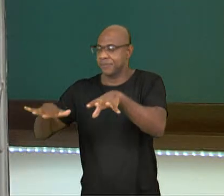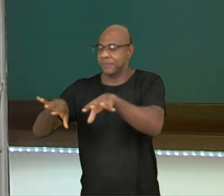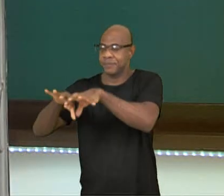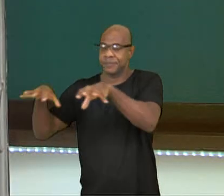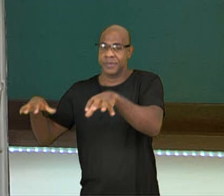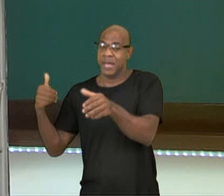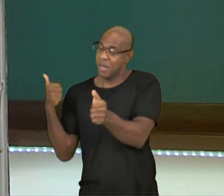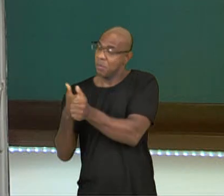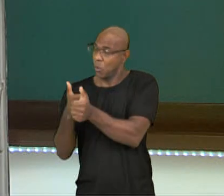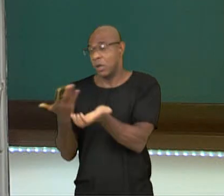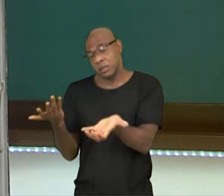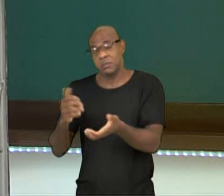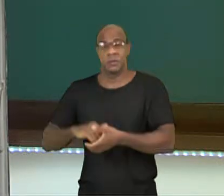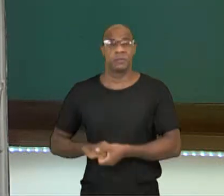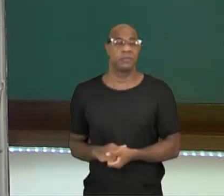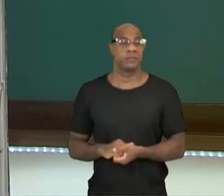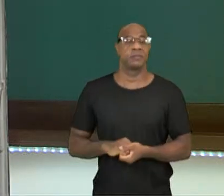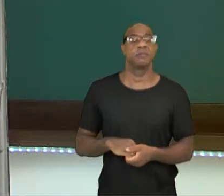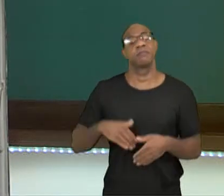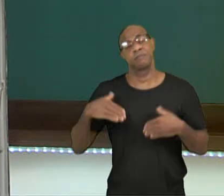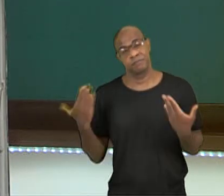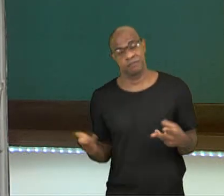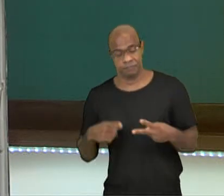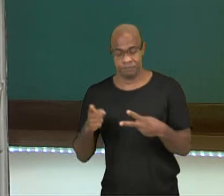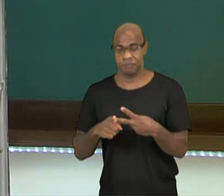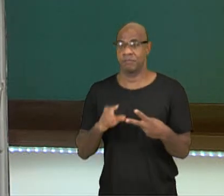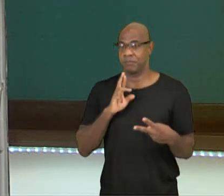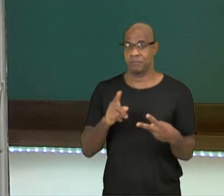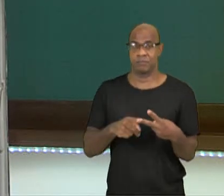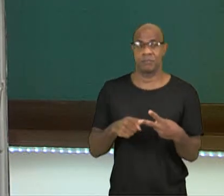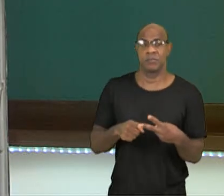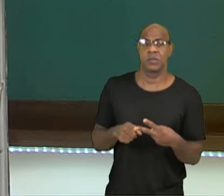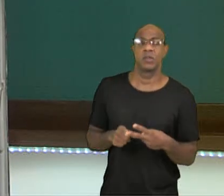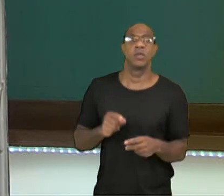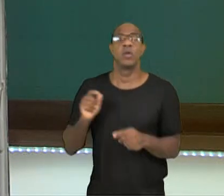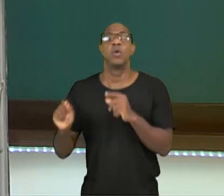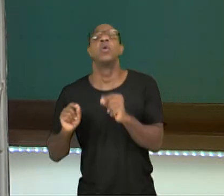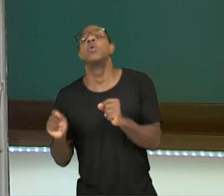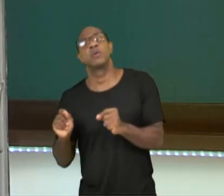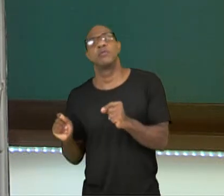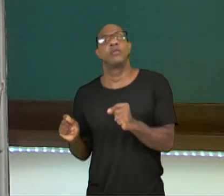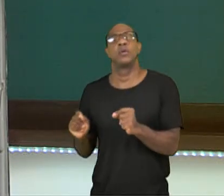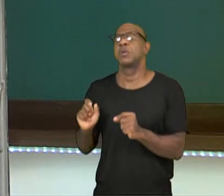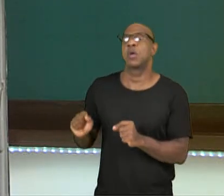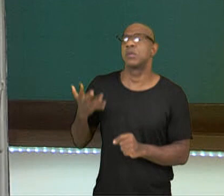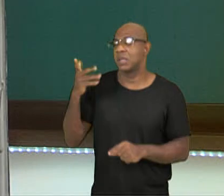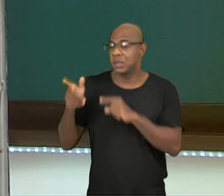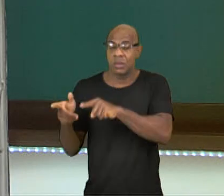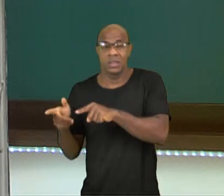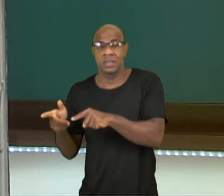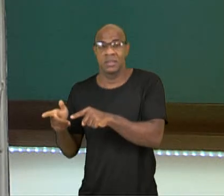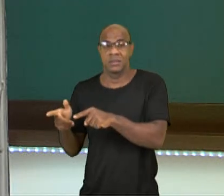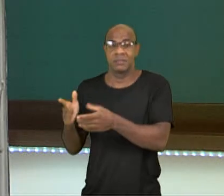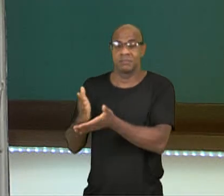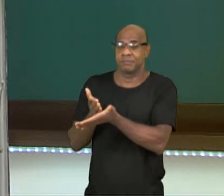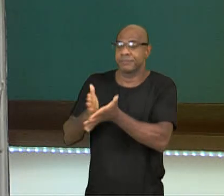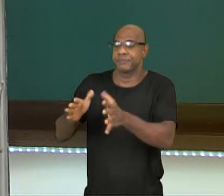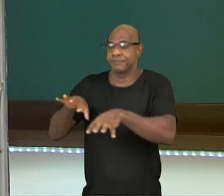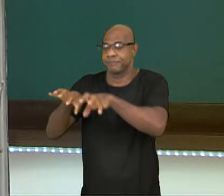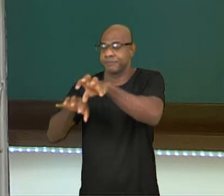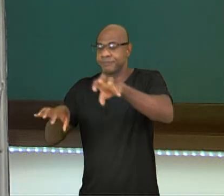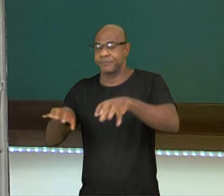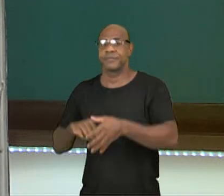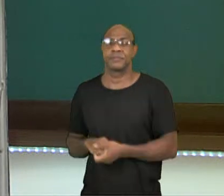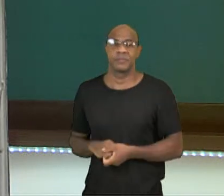estreito, tá? E aí, a questão, o que foi a partilha da África, tá? Com o advento dos